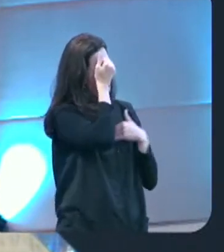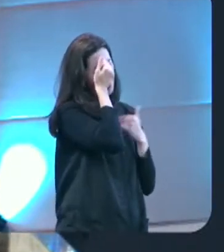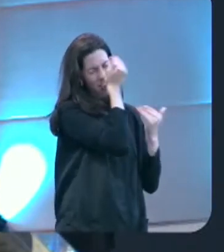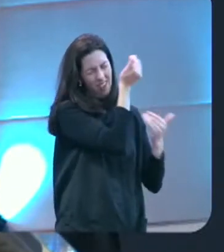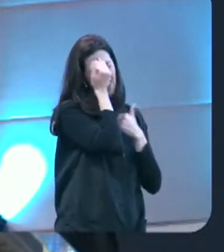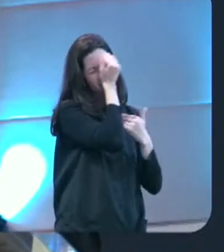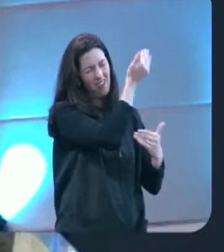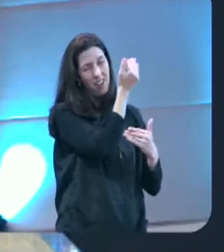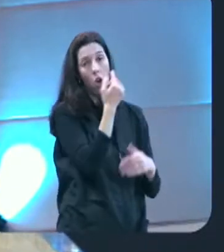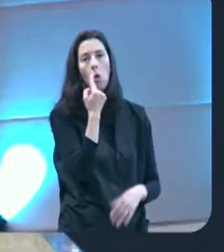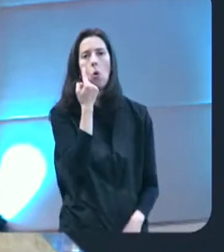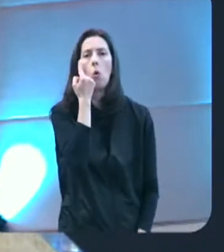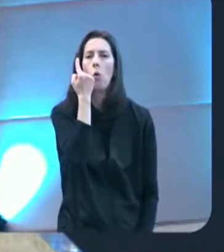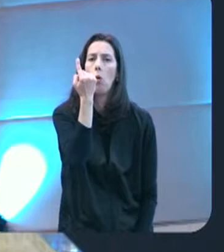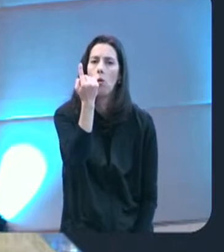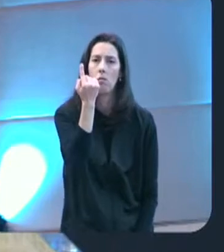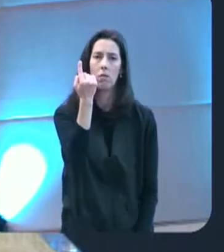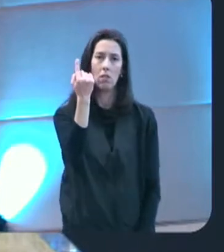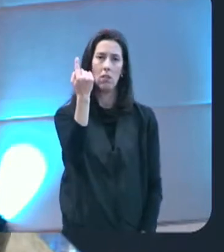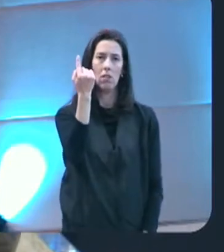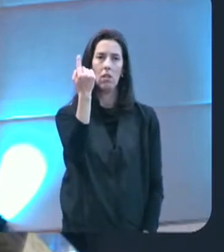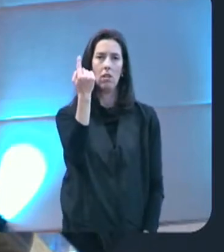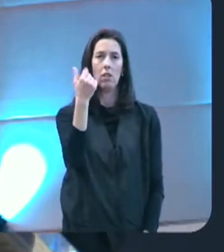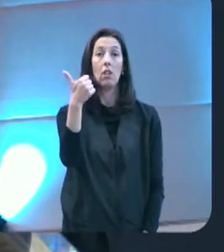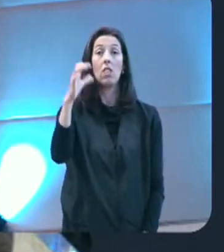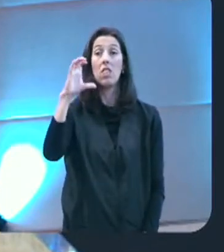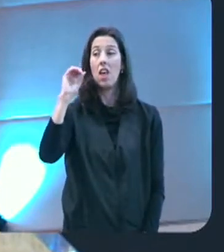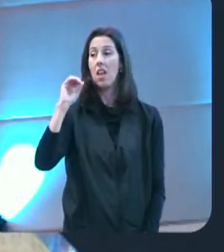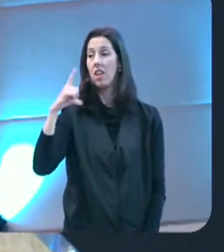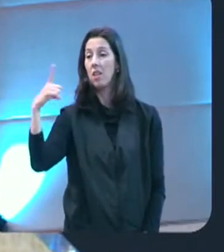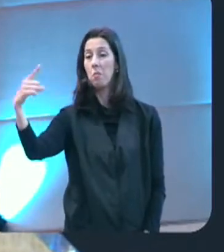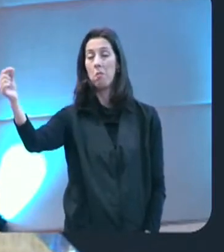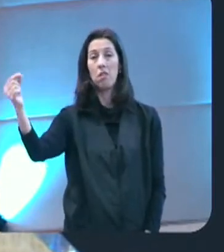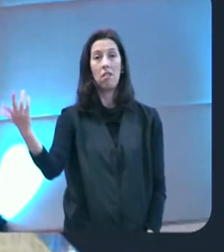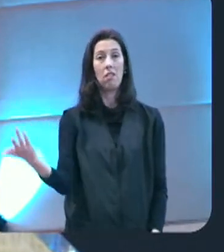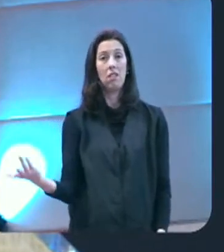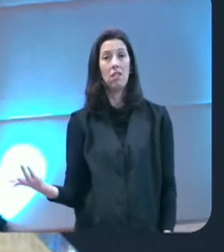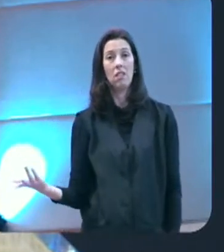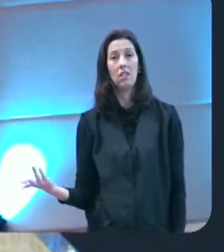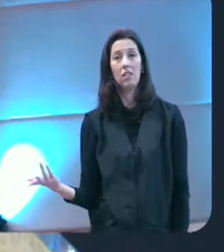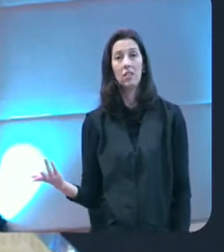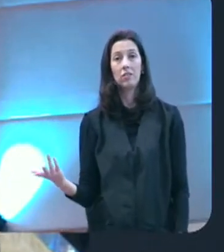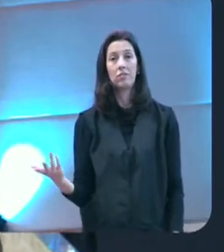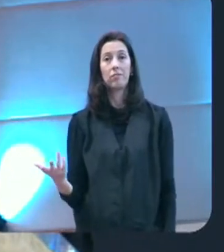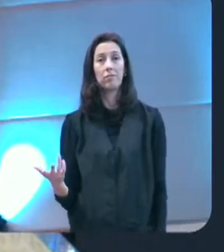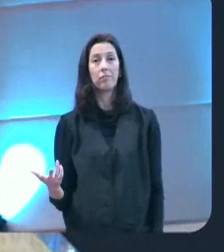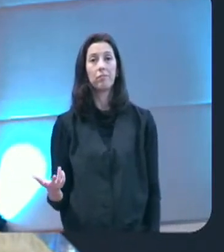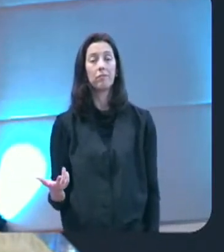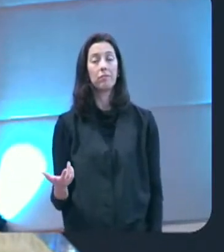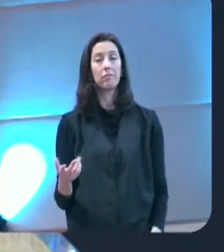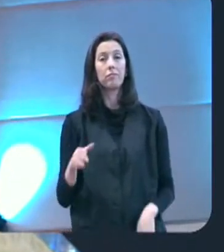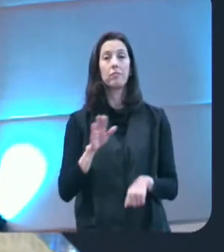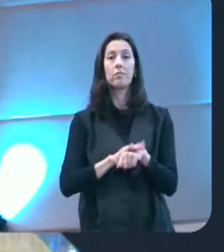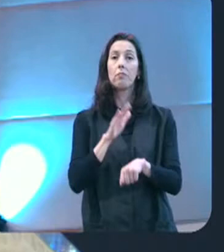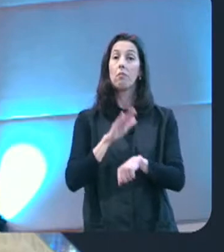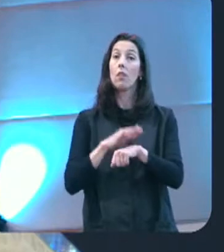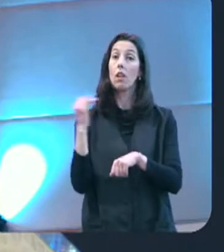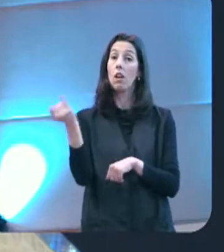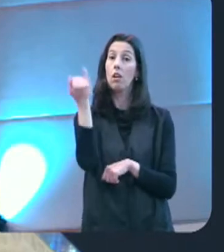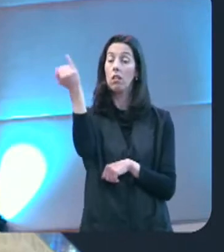Para este homem, mais importante do que ir ao sacerdote, mais importante do que ir ter com a sua